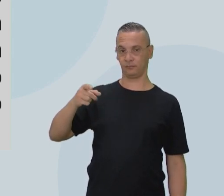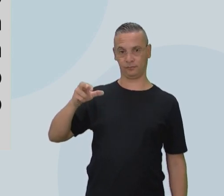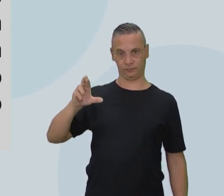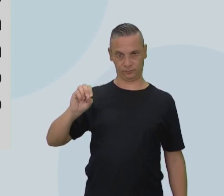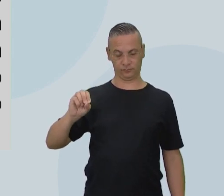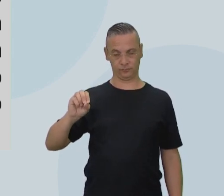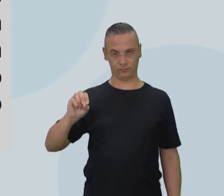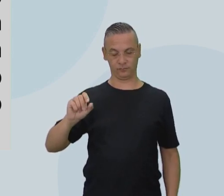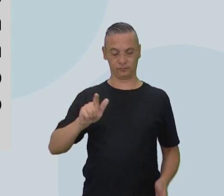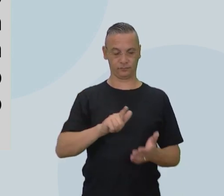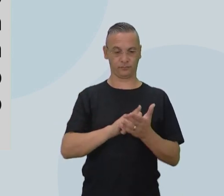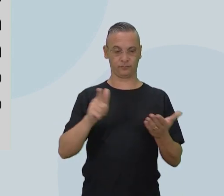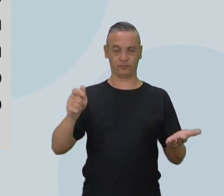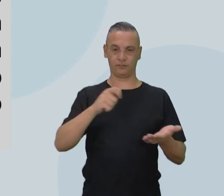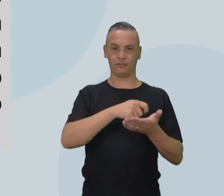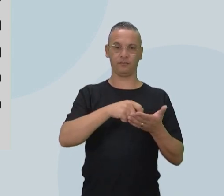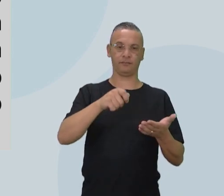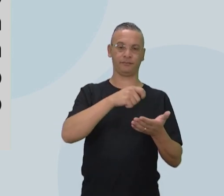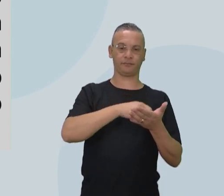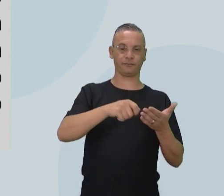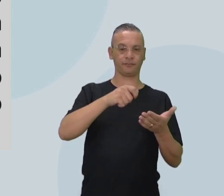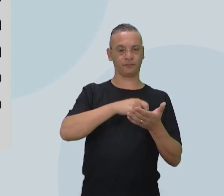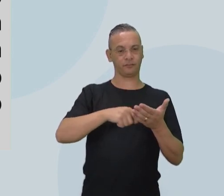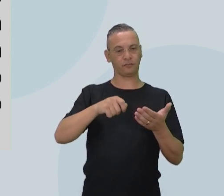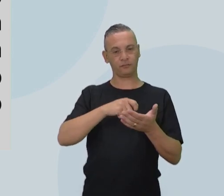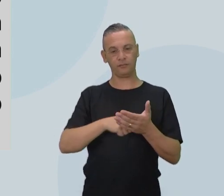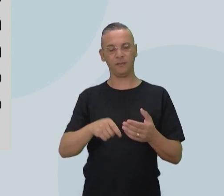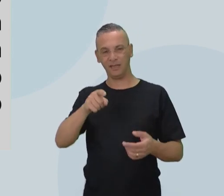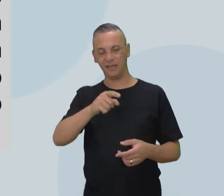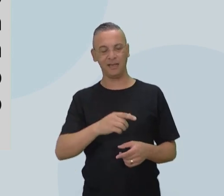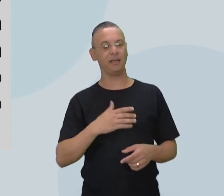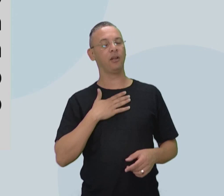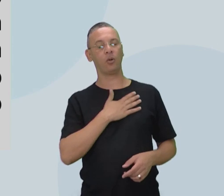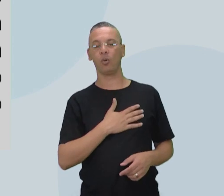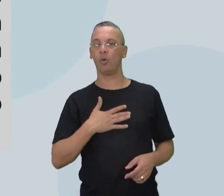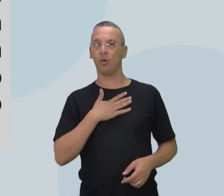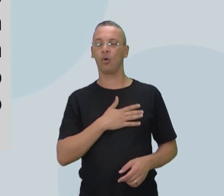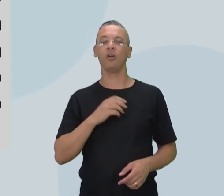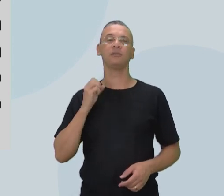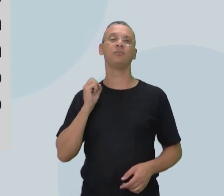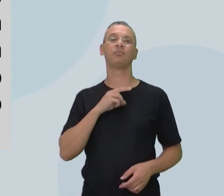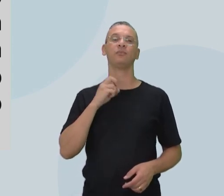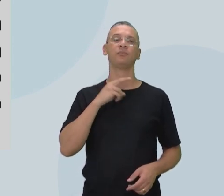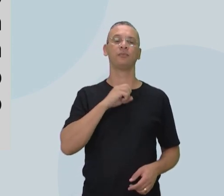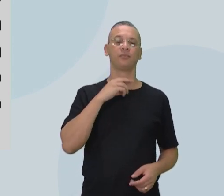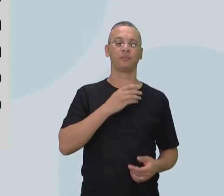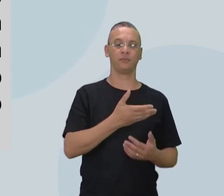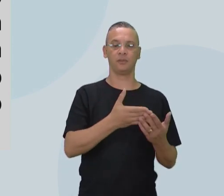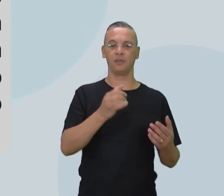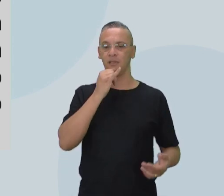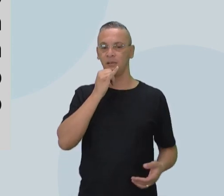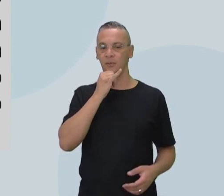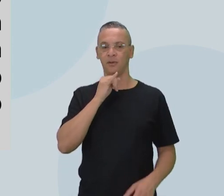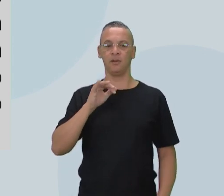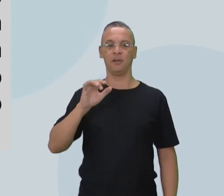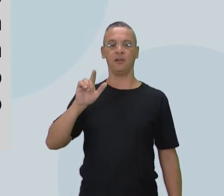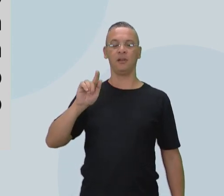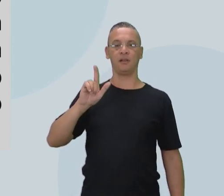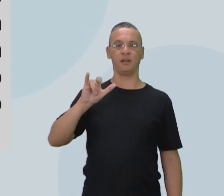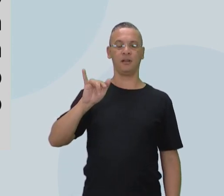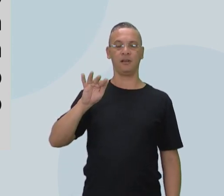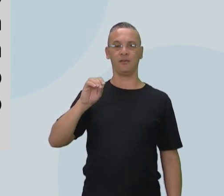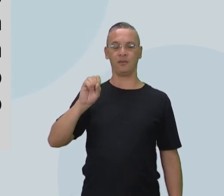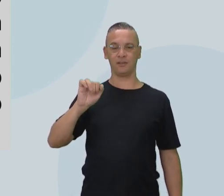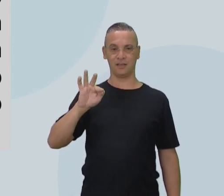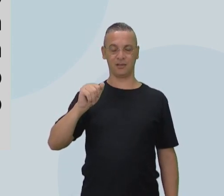Folha, defensor dos agrotóxicos ou pesticidas como o glifosato, poderá me puxar